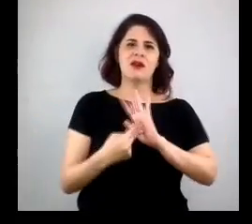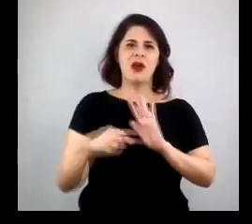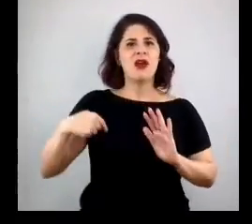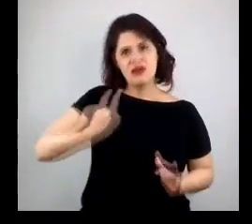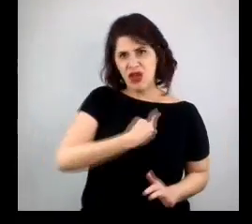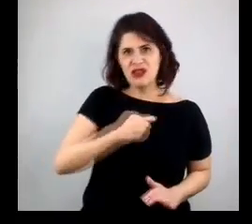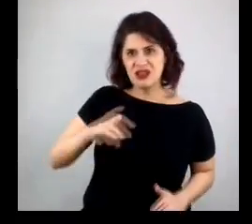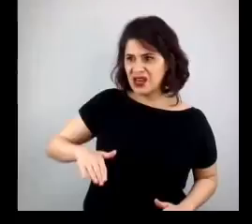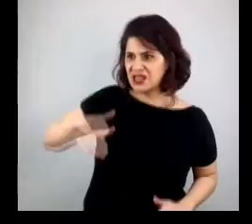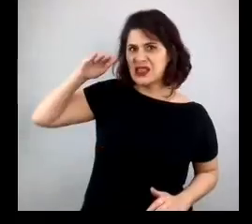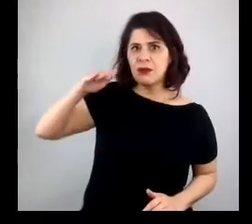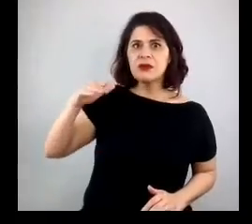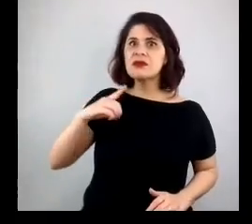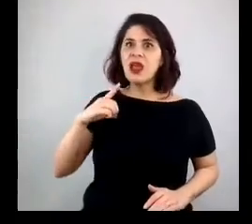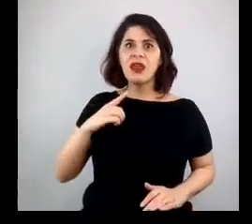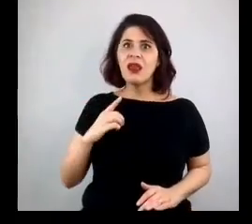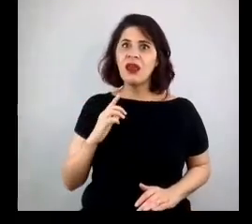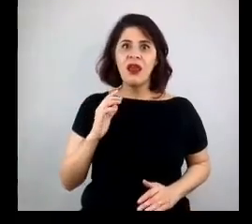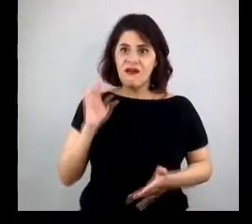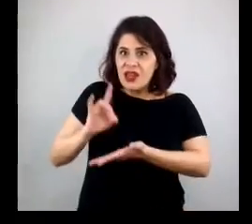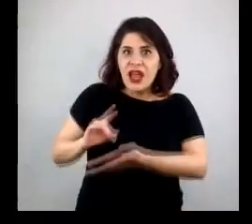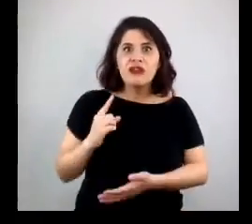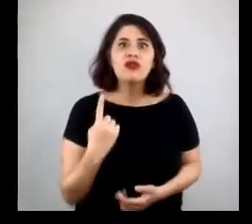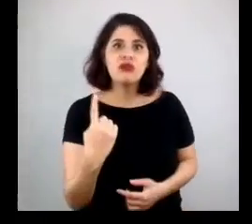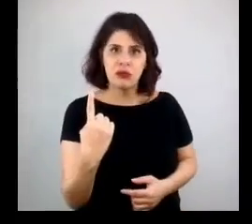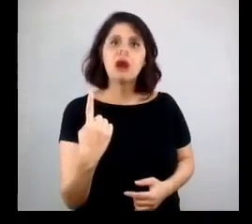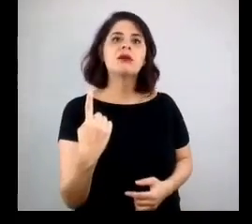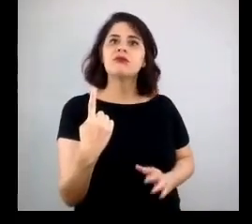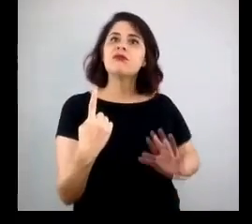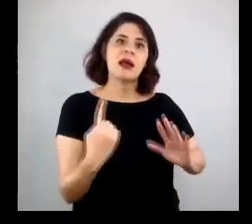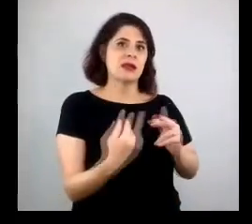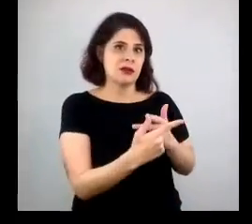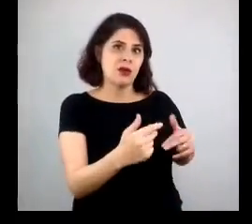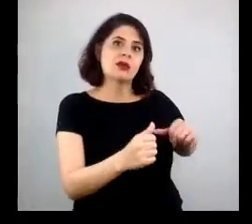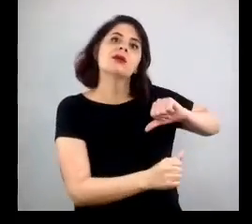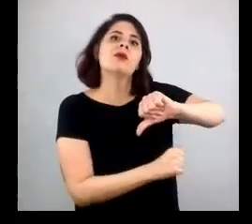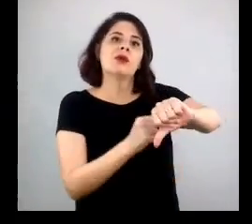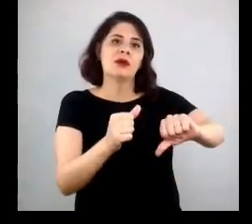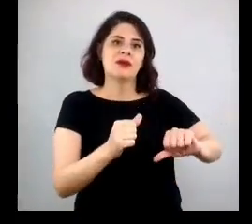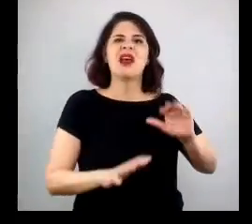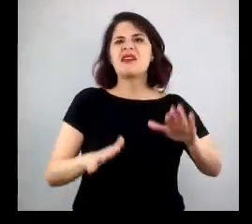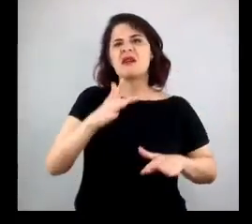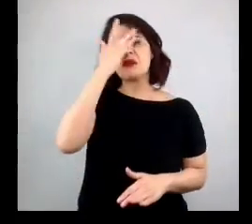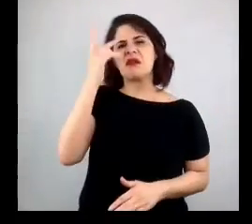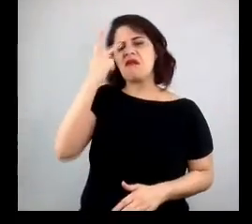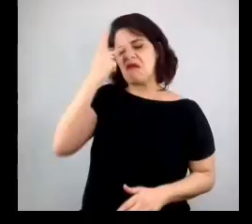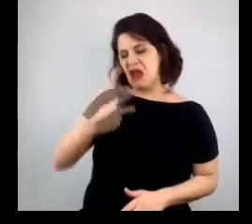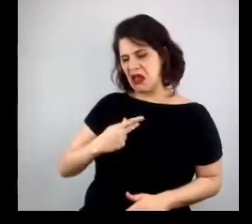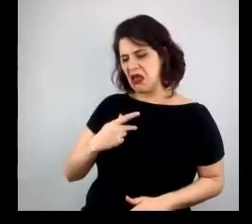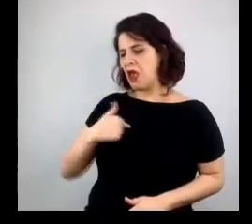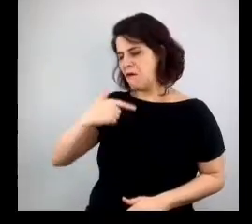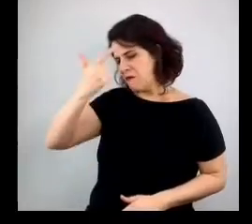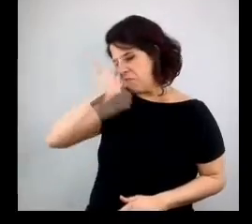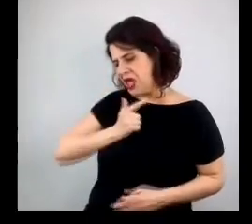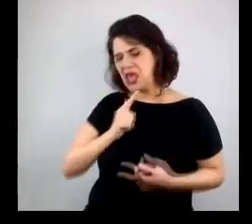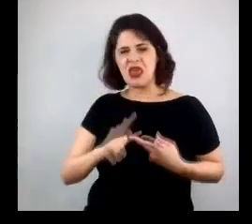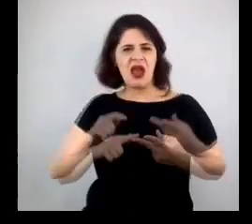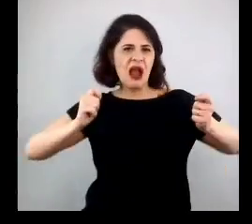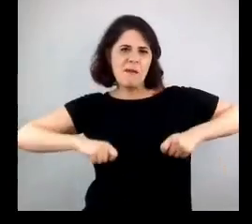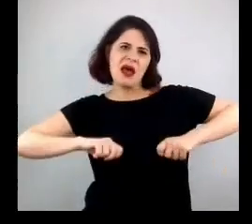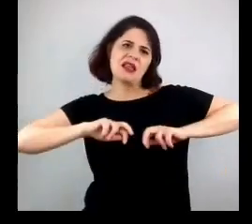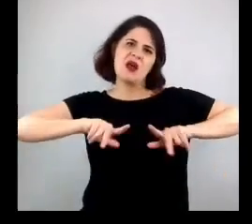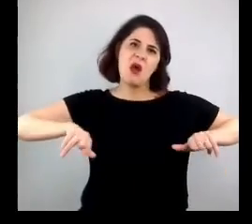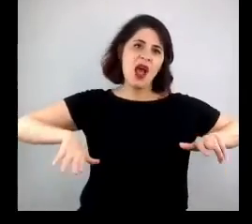história. Mas as coisas estão mudando. Um lado da história nos conta que somos feios, incapazes e até nos comparam a animais